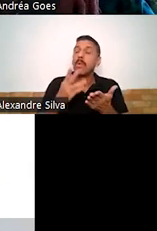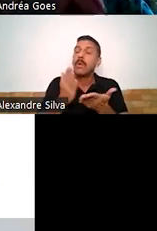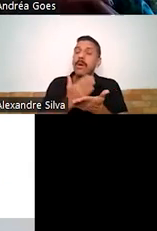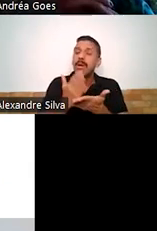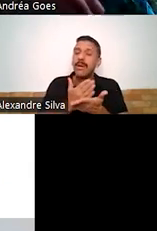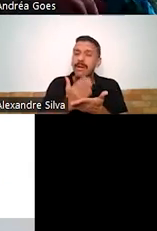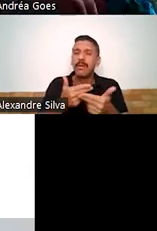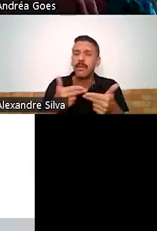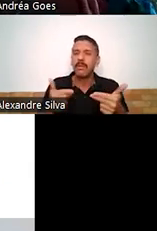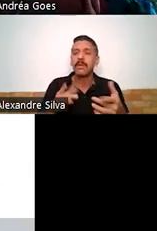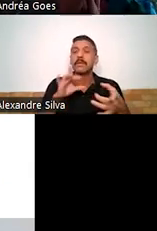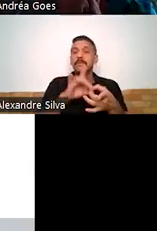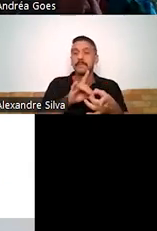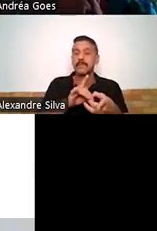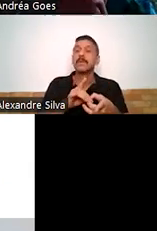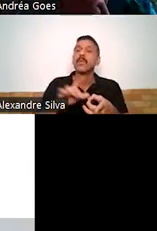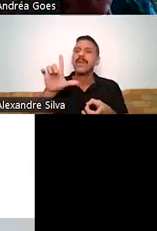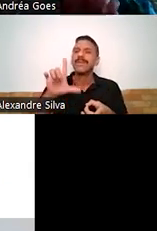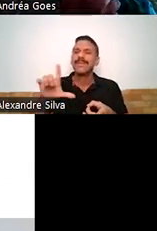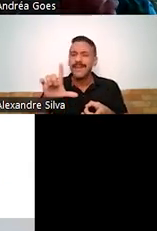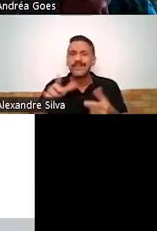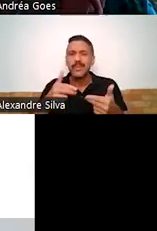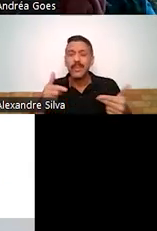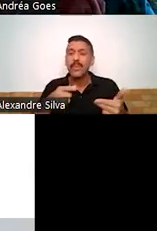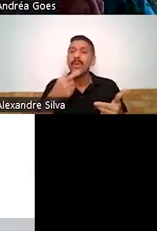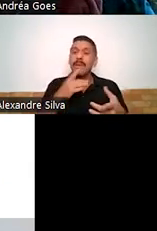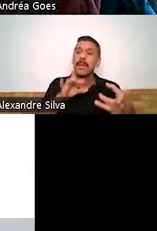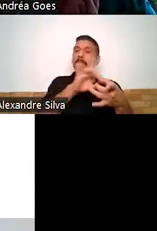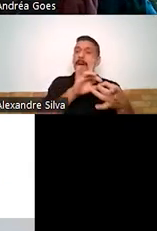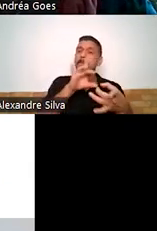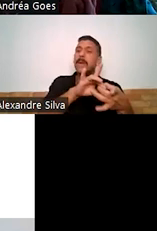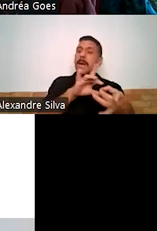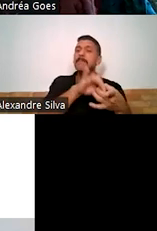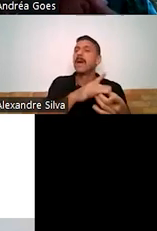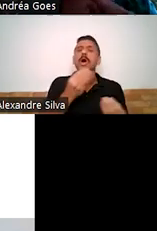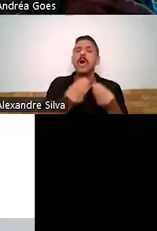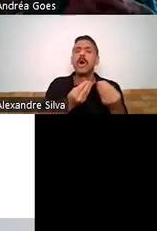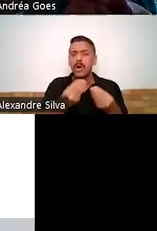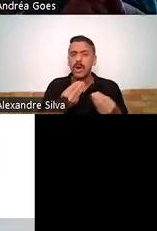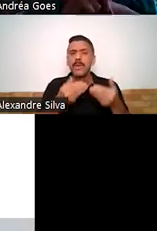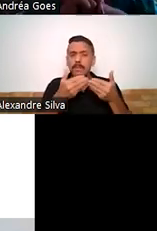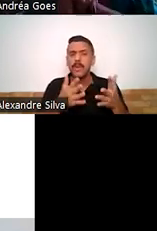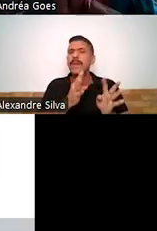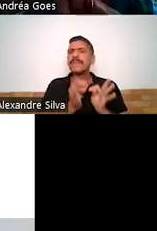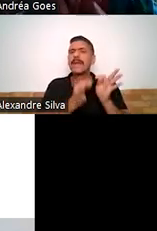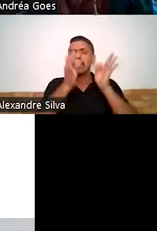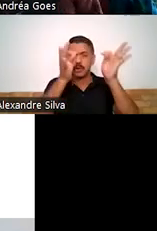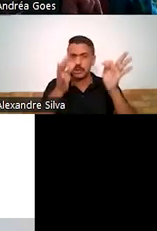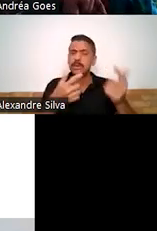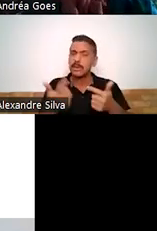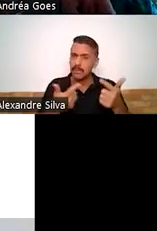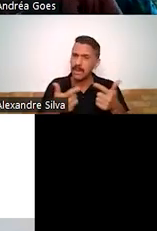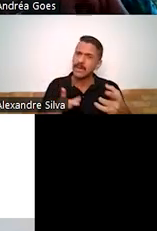as associações hoje em dia no laboratório dos nossos experimentos, da tecnologia que a gente trabalha